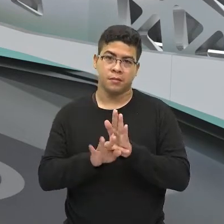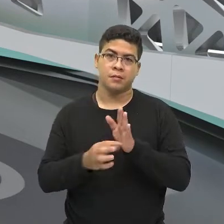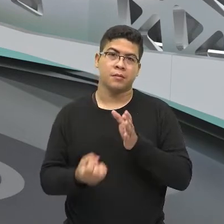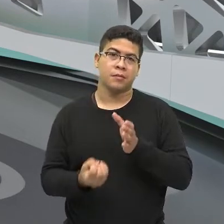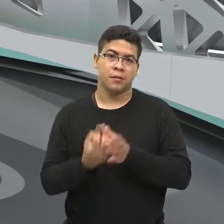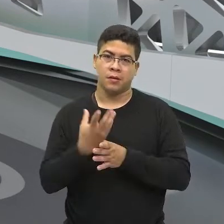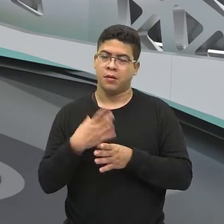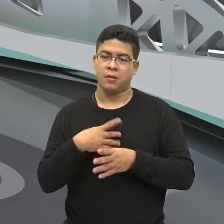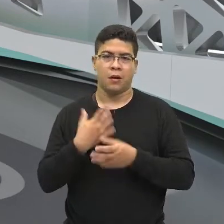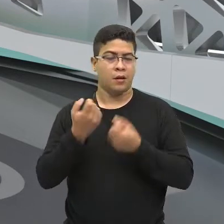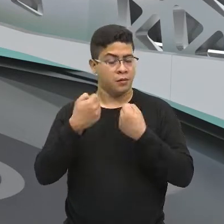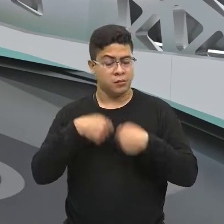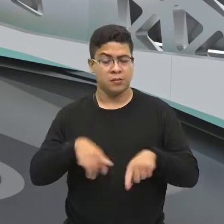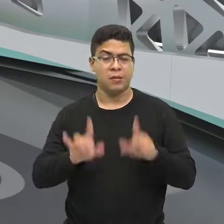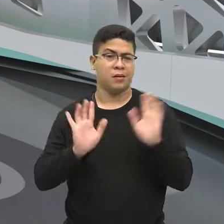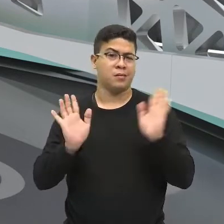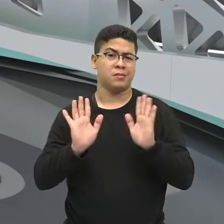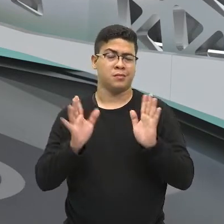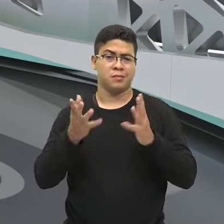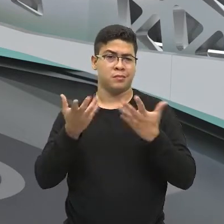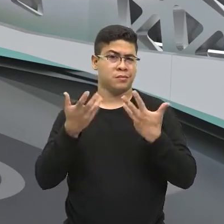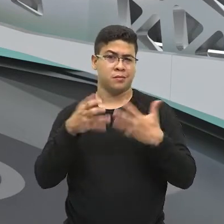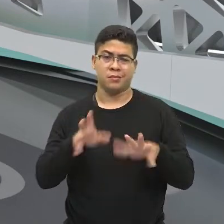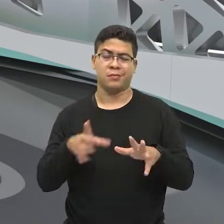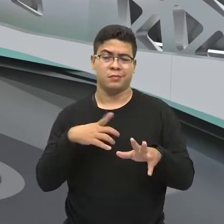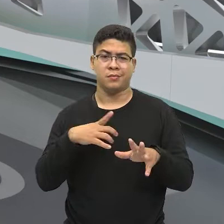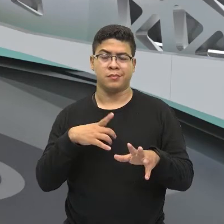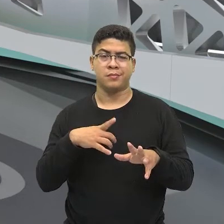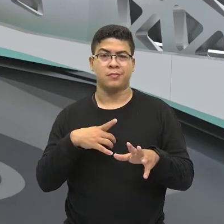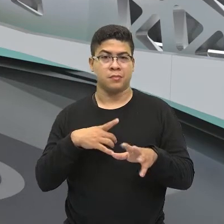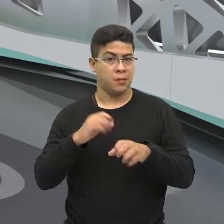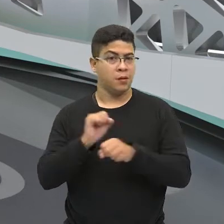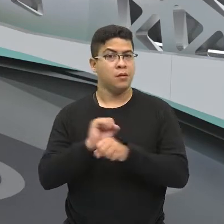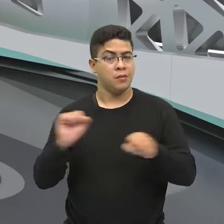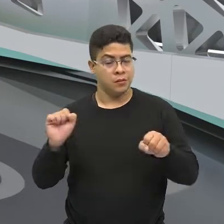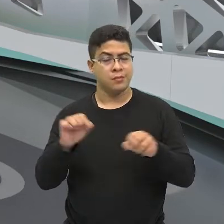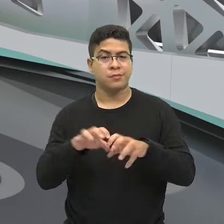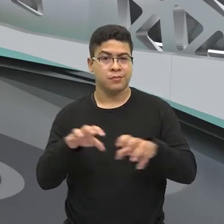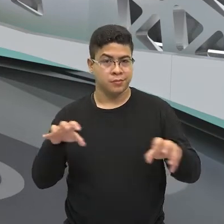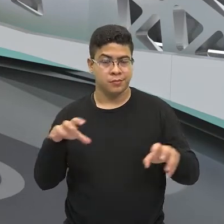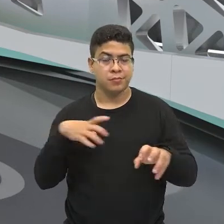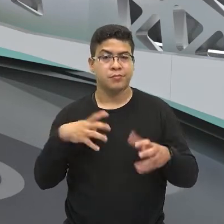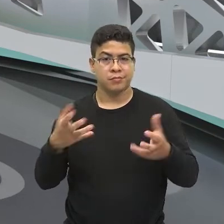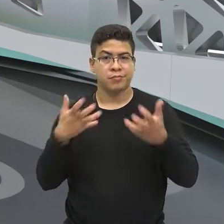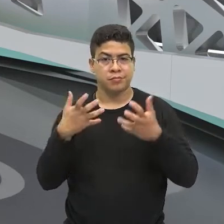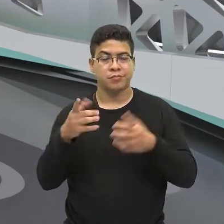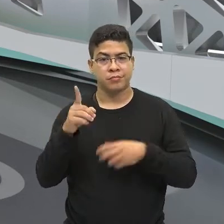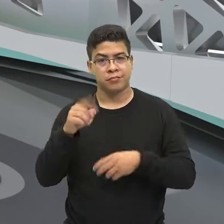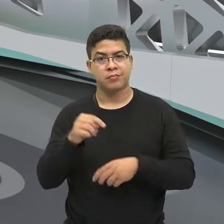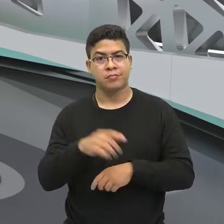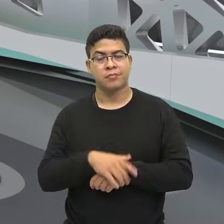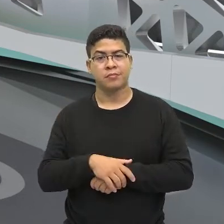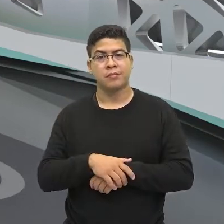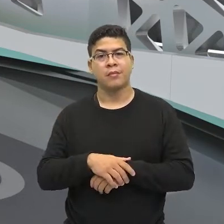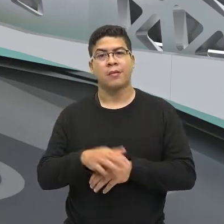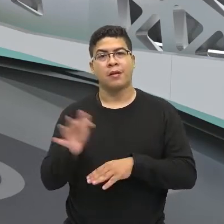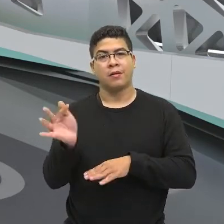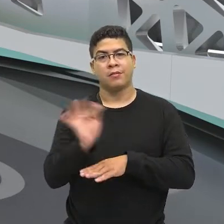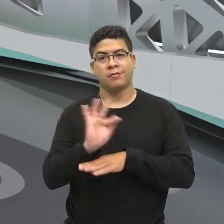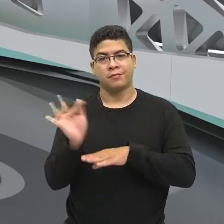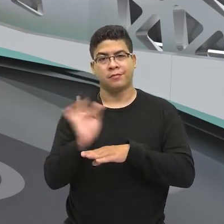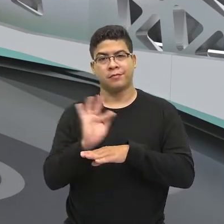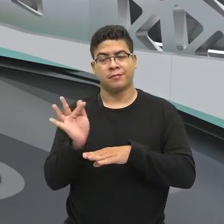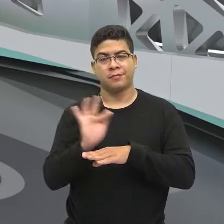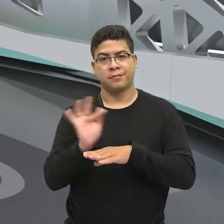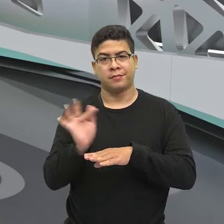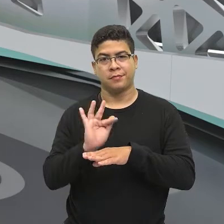não queria. Os modernistas não queriam romper, porque era a formalidade, né?